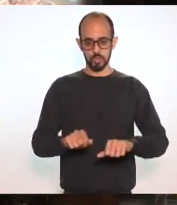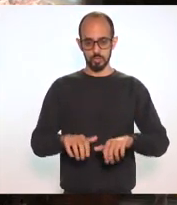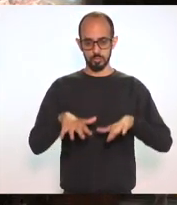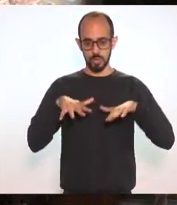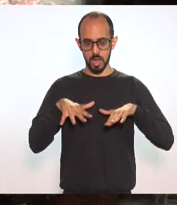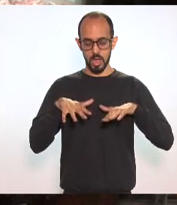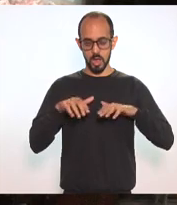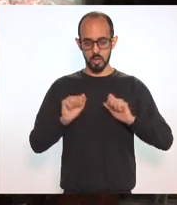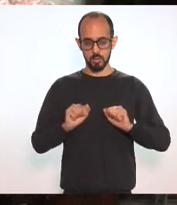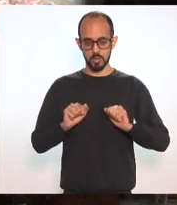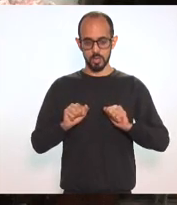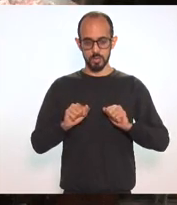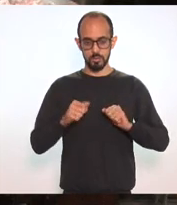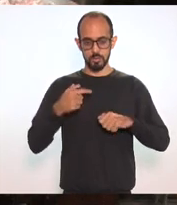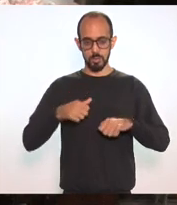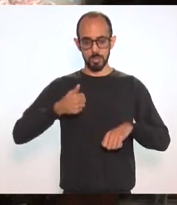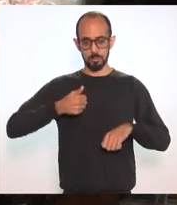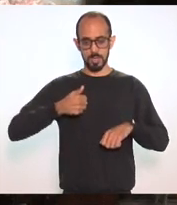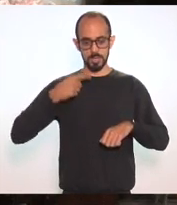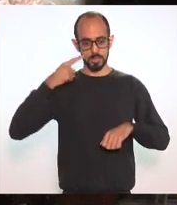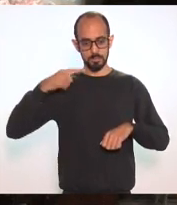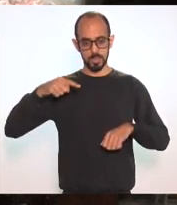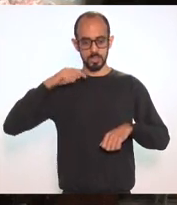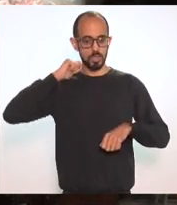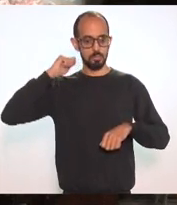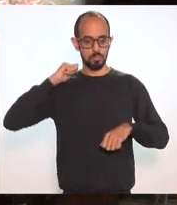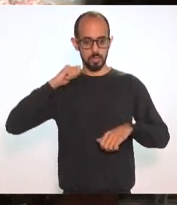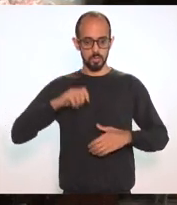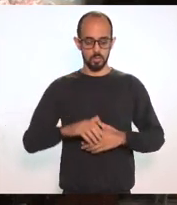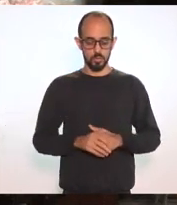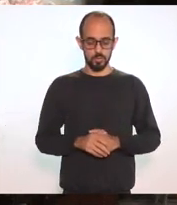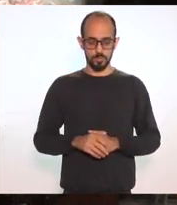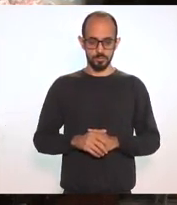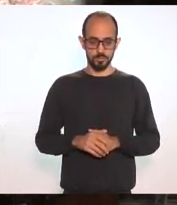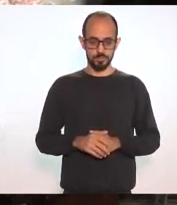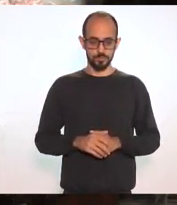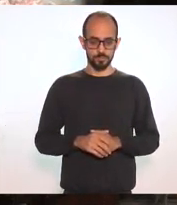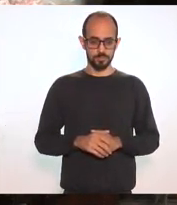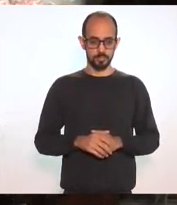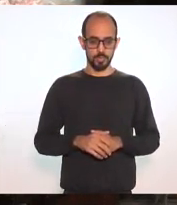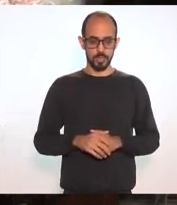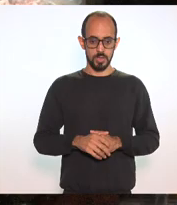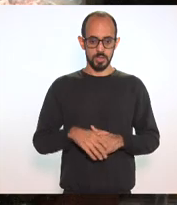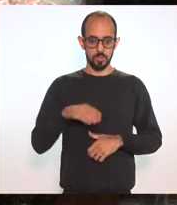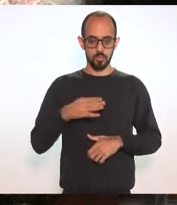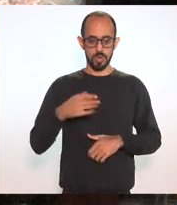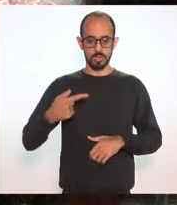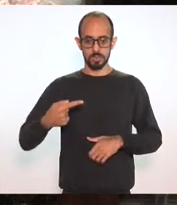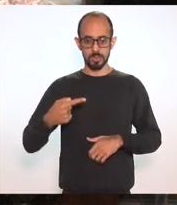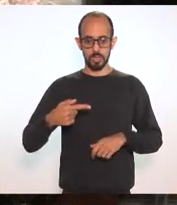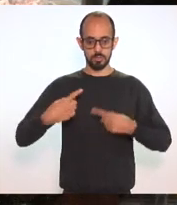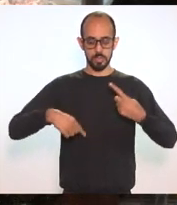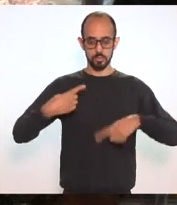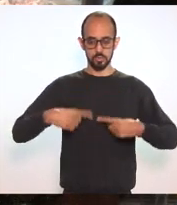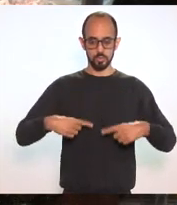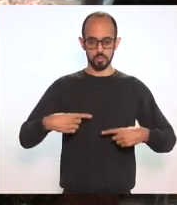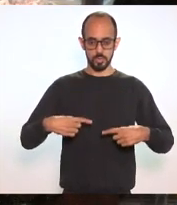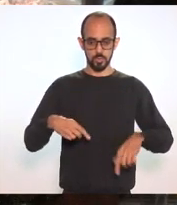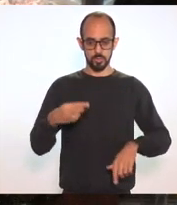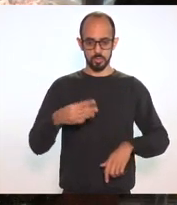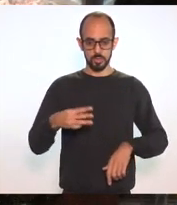abril. Perfeito. Luiz, na ordem do dia, do acordo com o parágrafo 1º do artigo 47, em tramitação ordinária, primeira discussão, projeto de lei